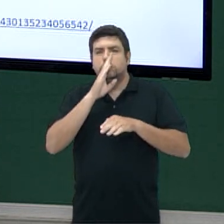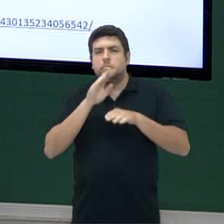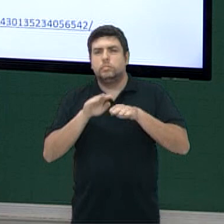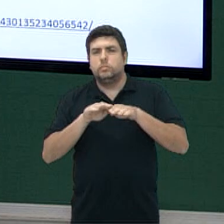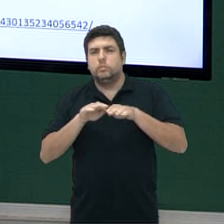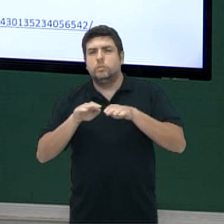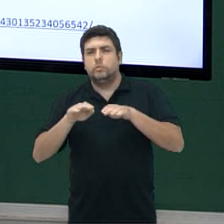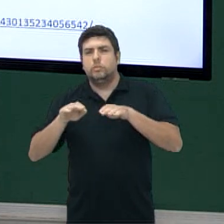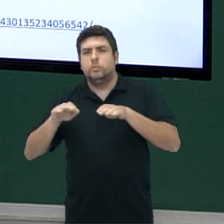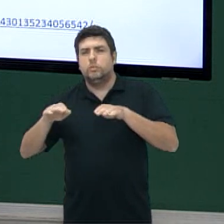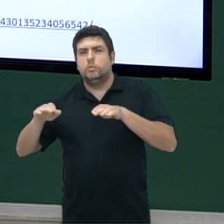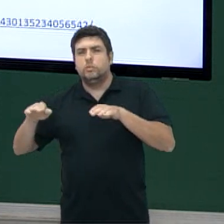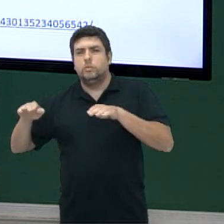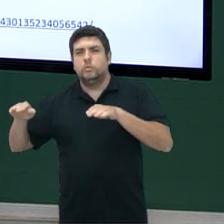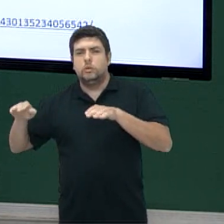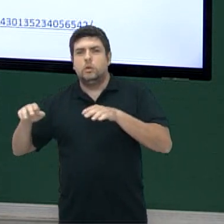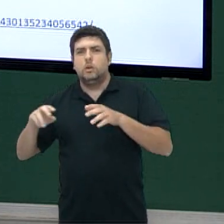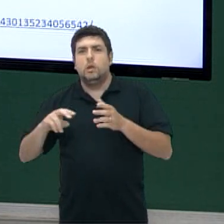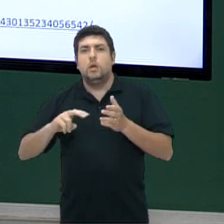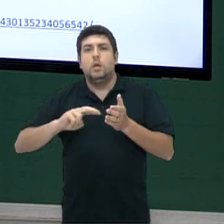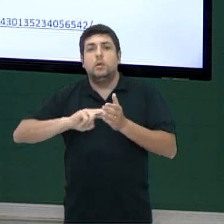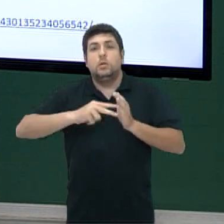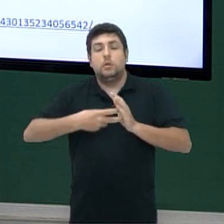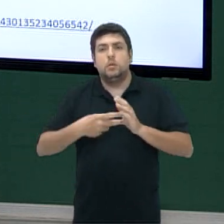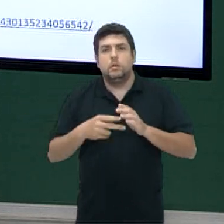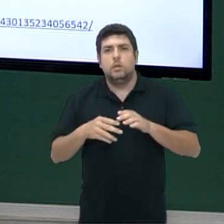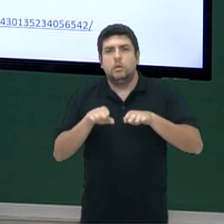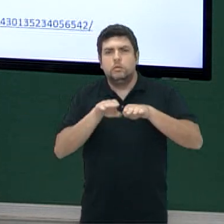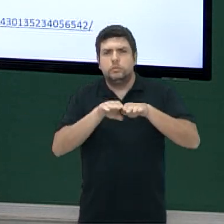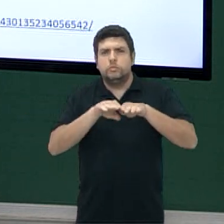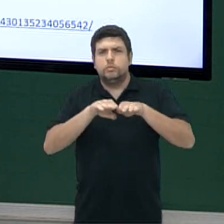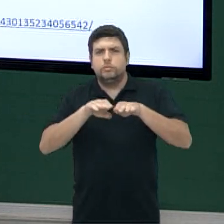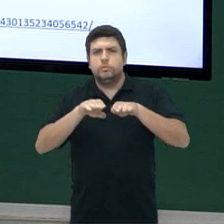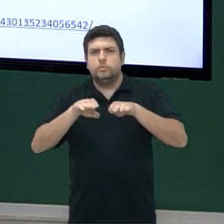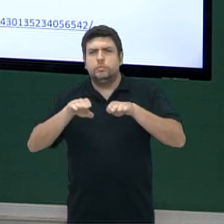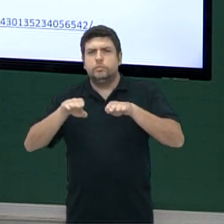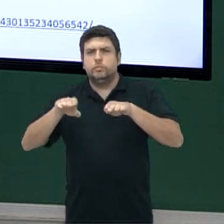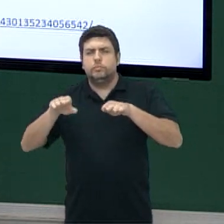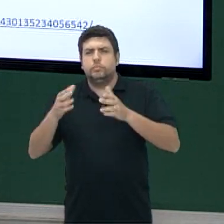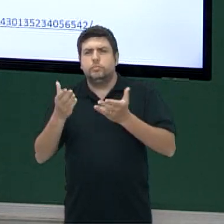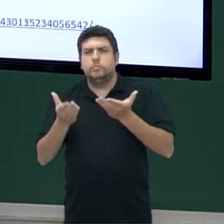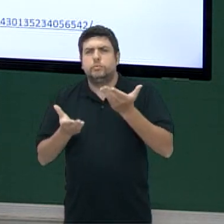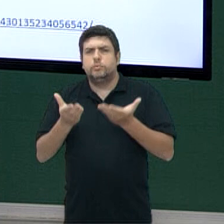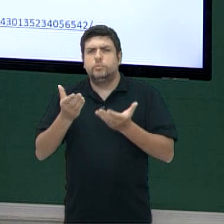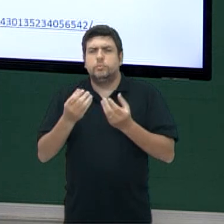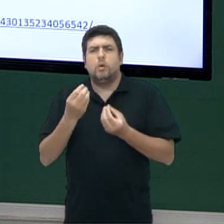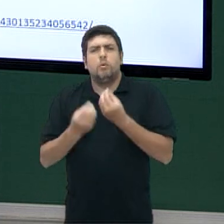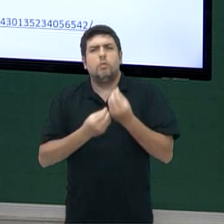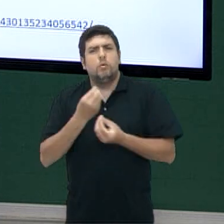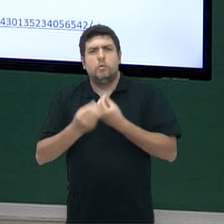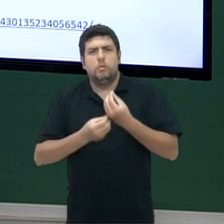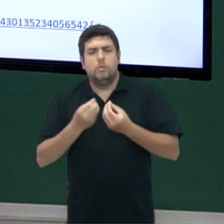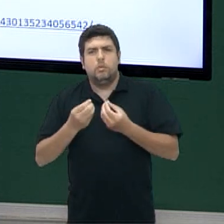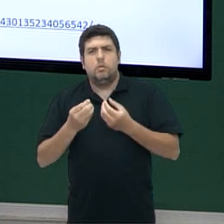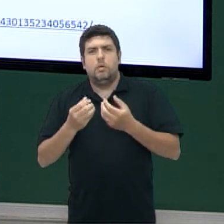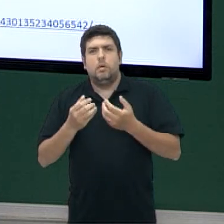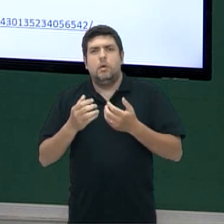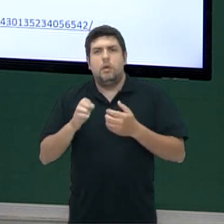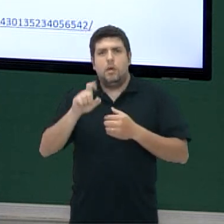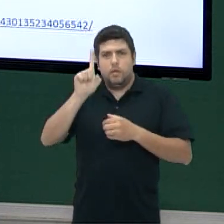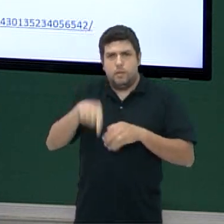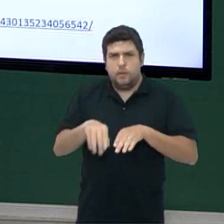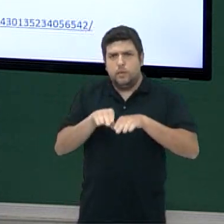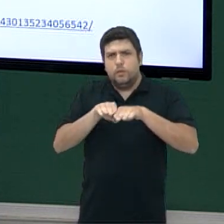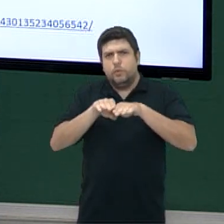movimento, significa que ele vai ficar em equilíbrio dinâmico. Ou seja, que equilíbrio seria esse? Movimento, retilíneo e